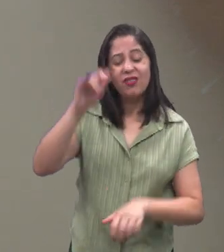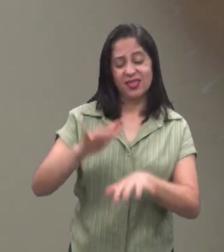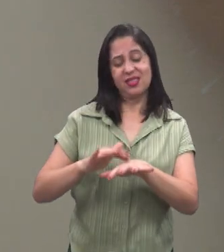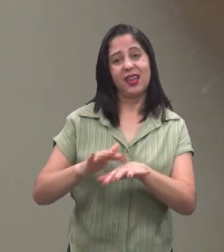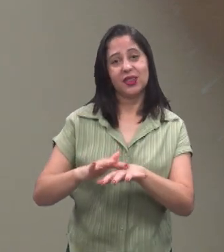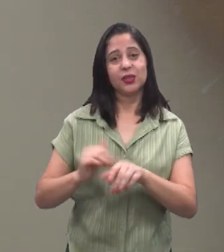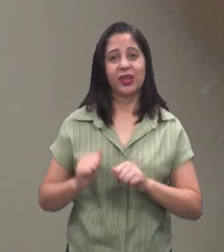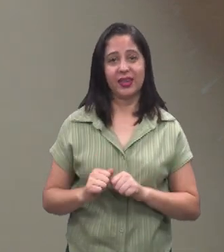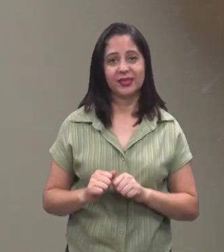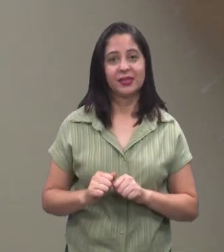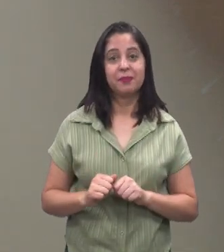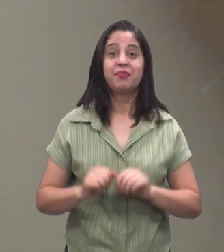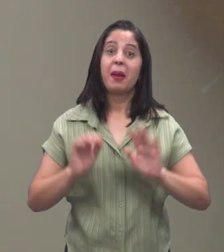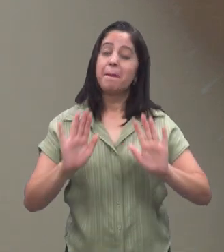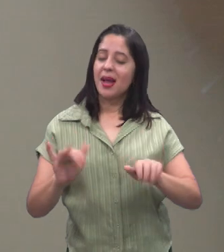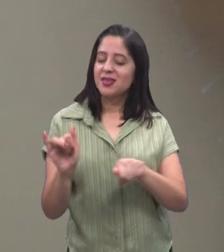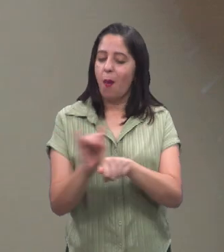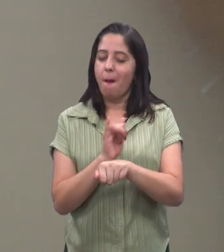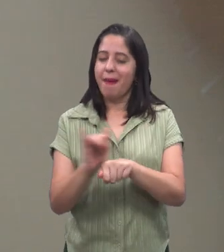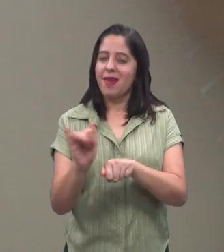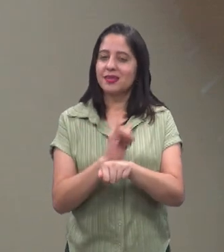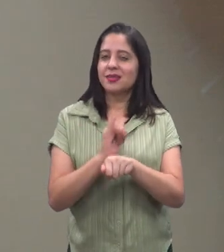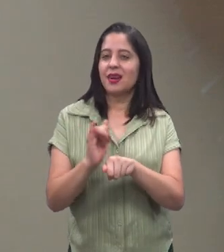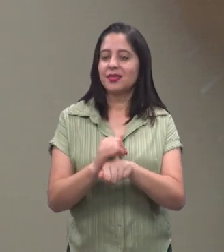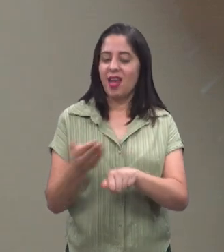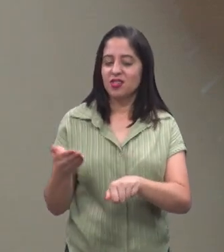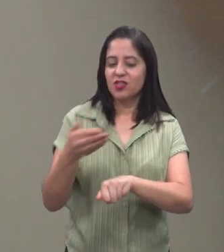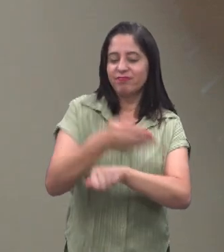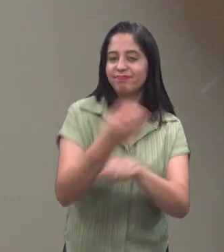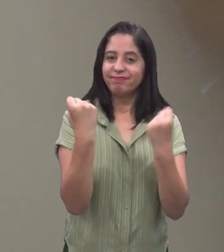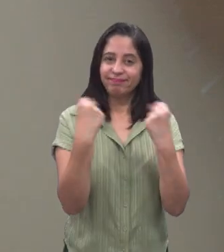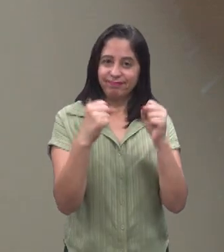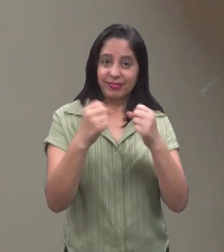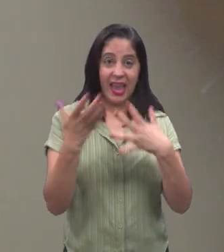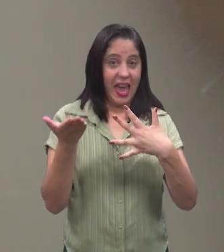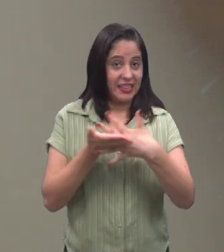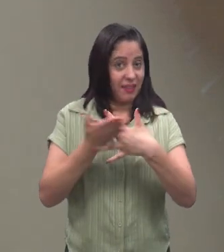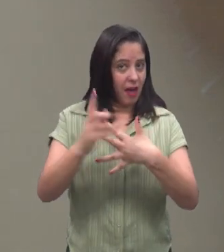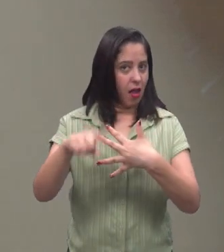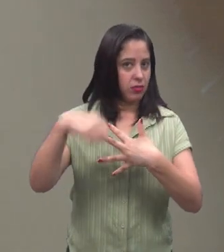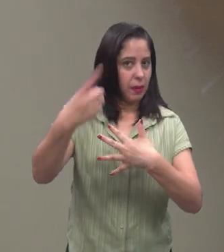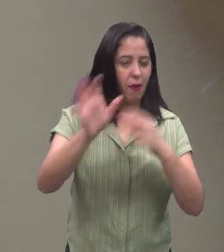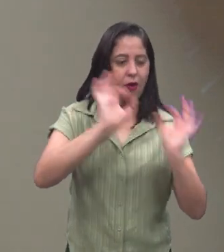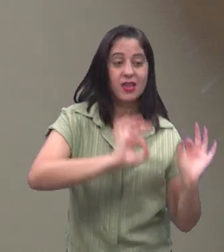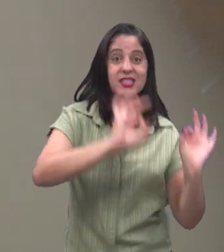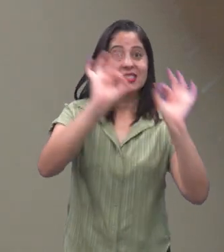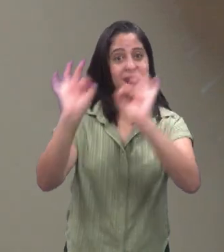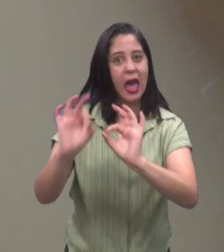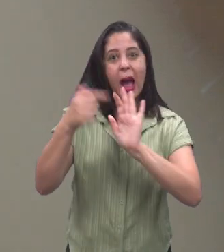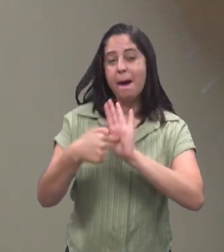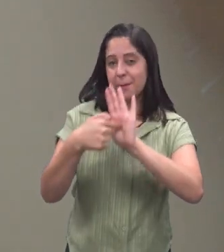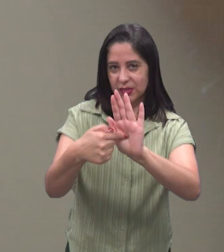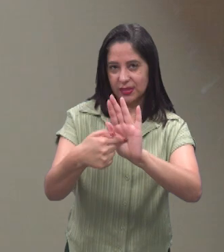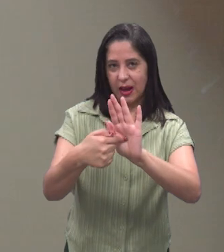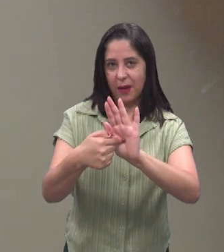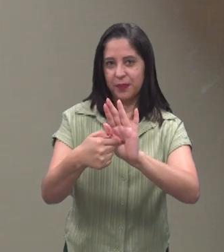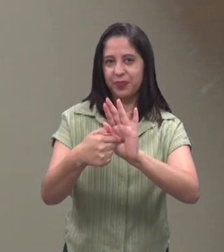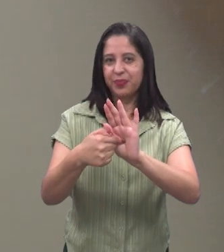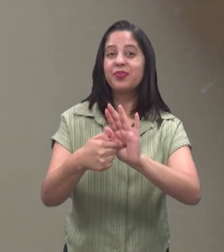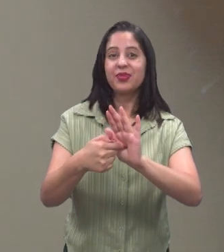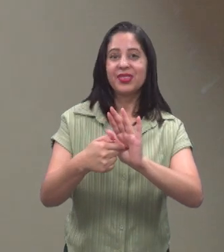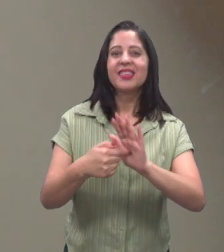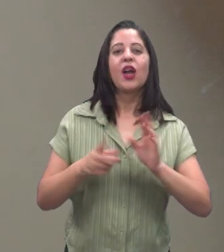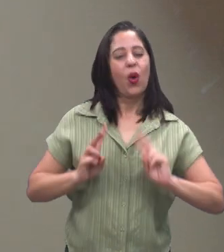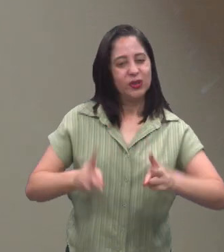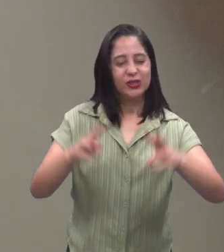evitar essas doenças é por meio da atividade física. Depois do intervalo, a gente vai conferir uma reportagem sobre esse assunto. Então fica aí que nós